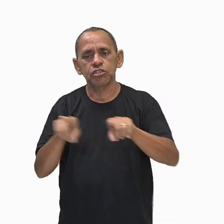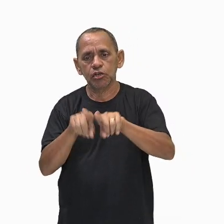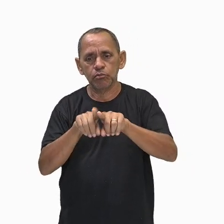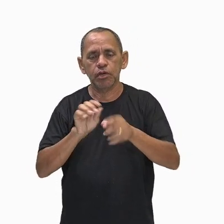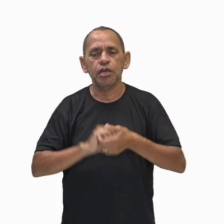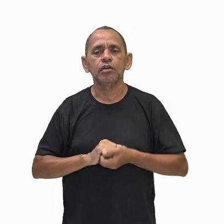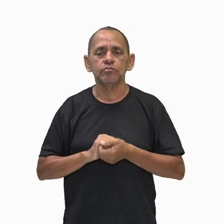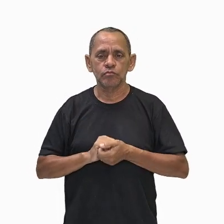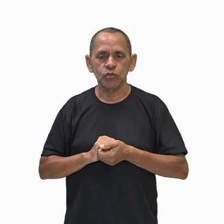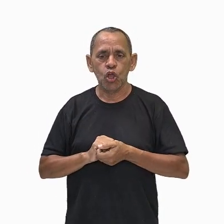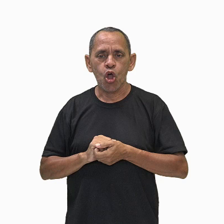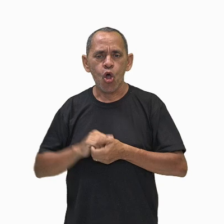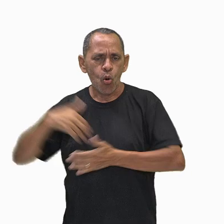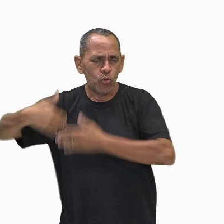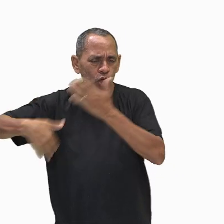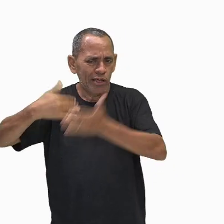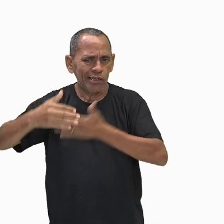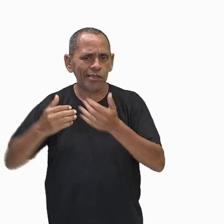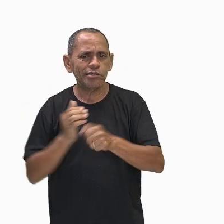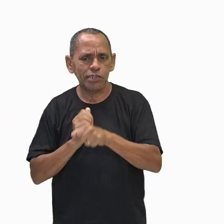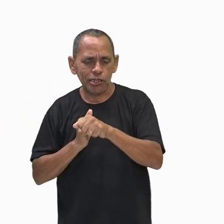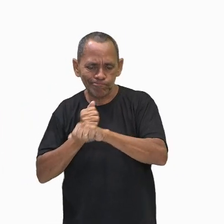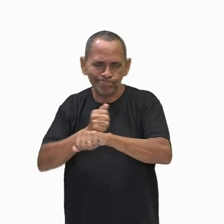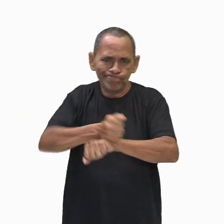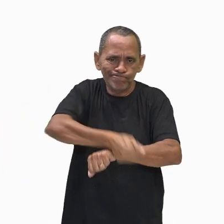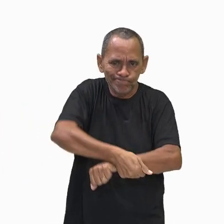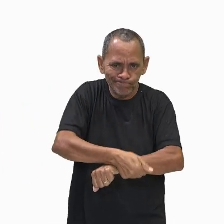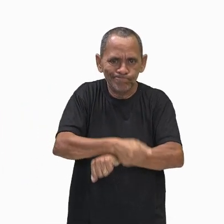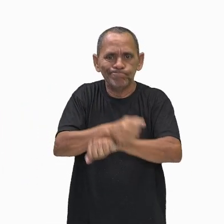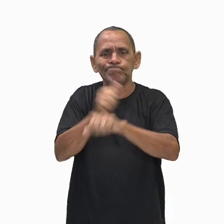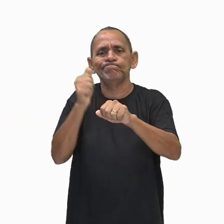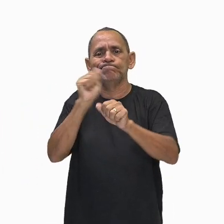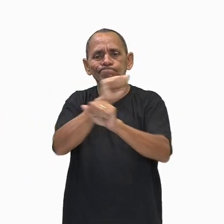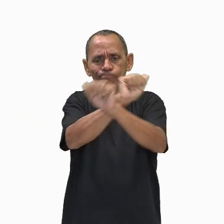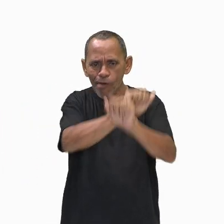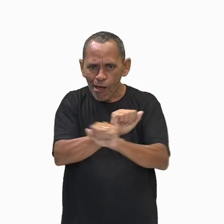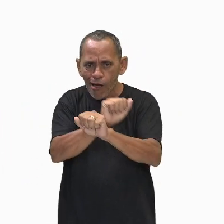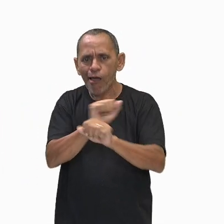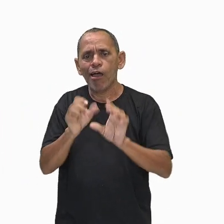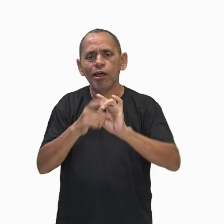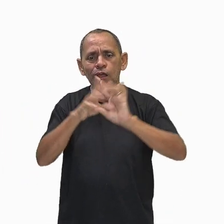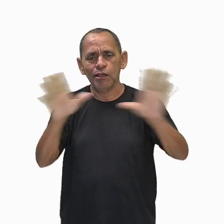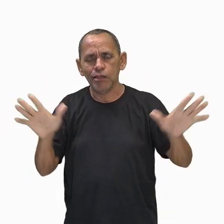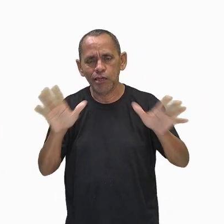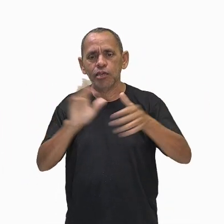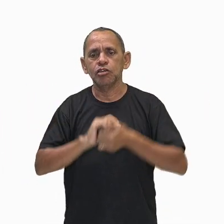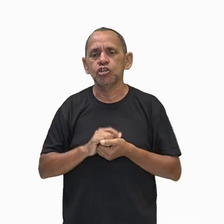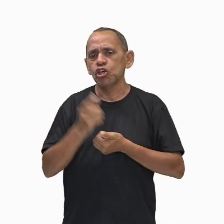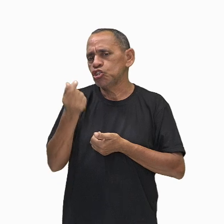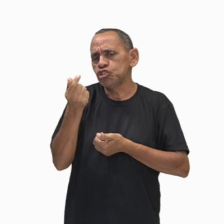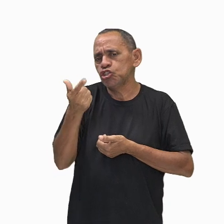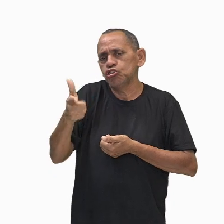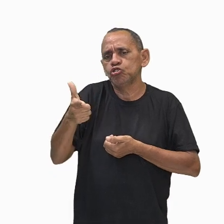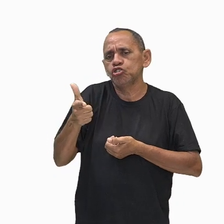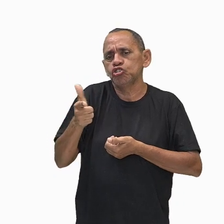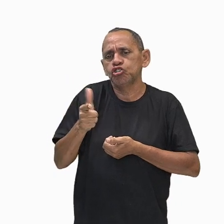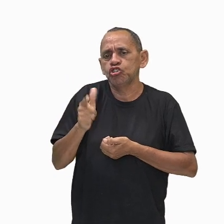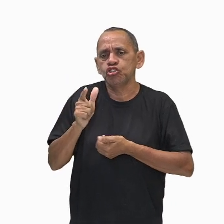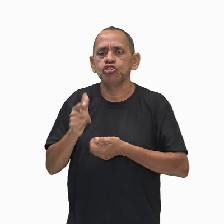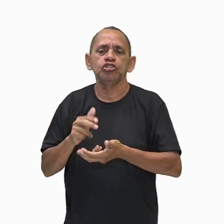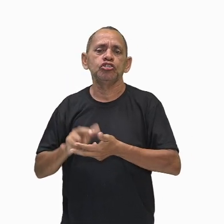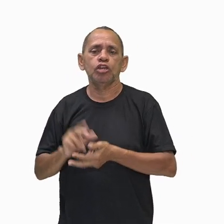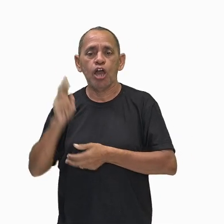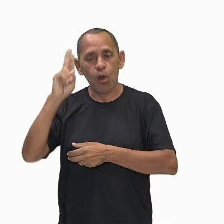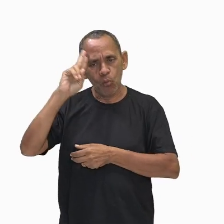aboliu, então, a escravidão. Detalhe, sem indenização para os donos de escravos,